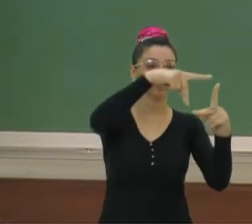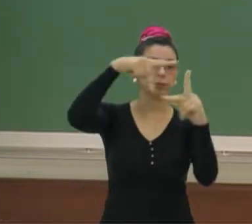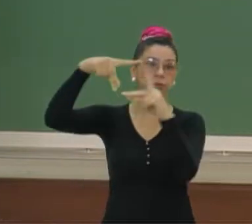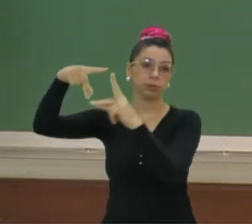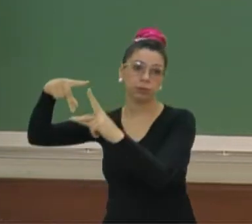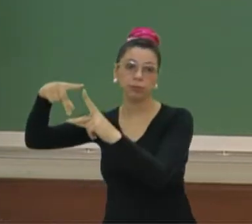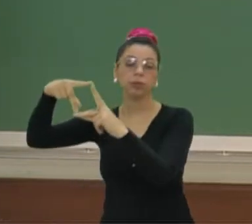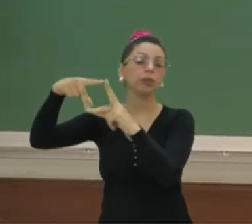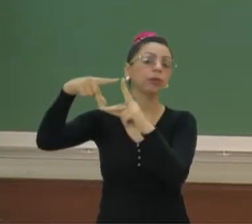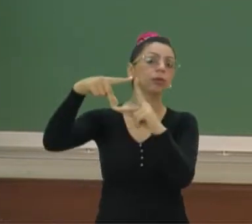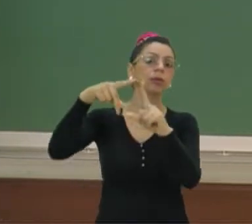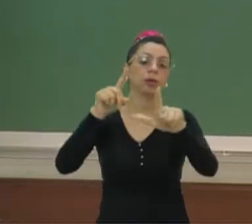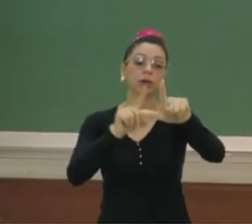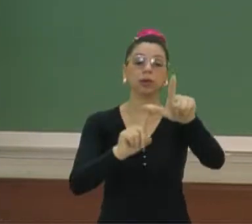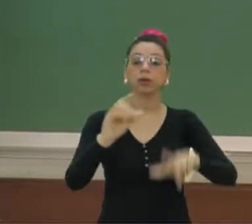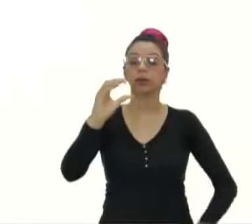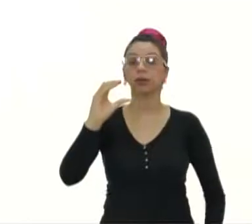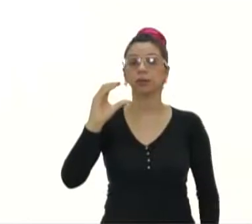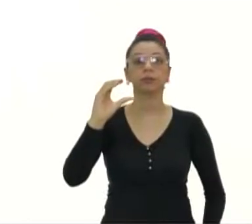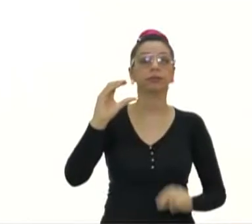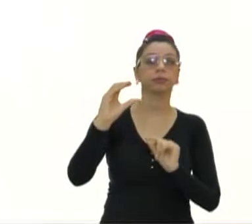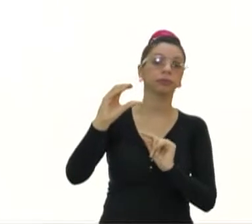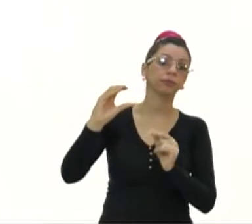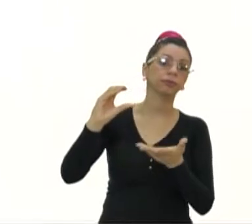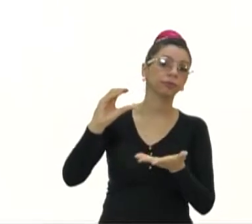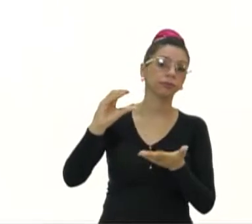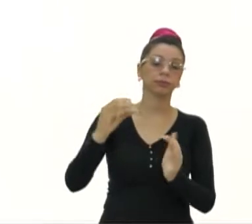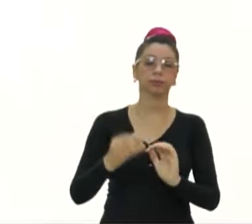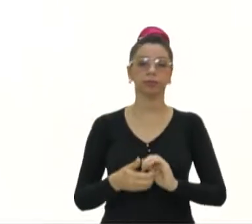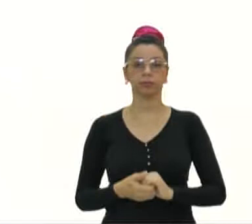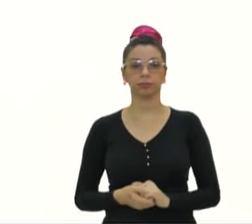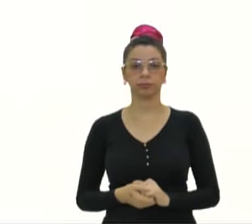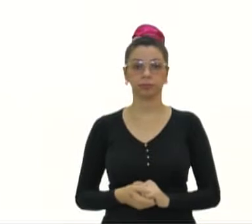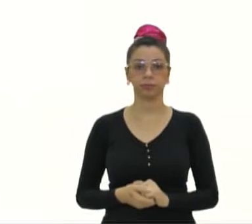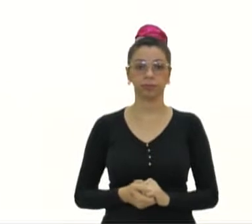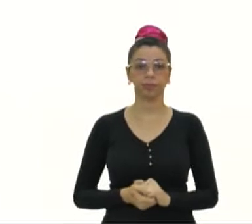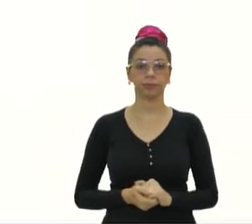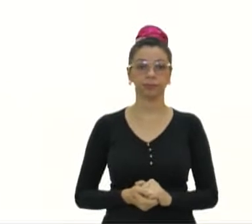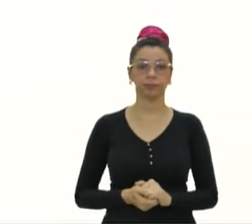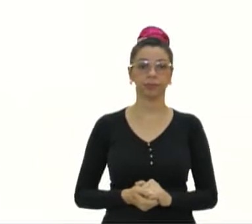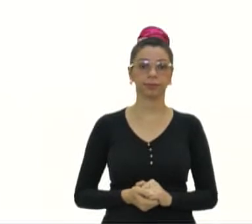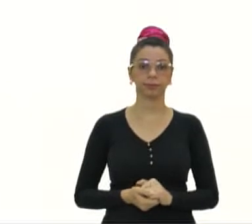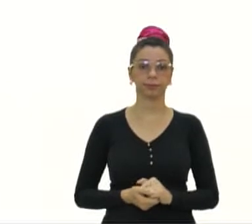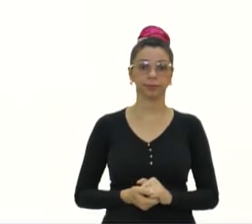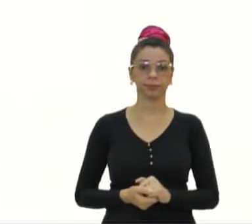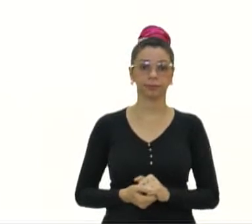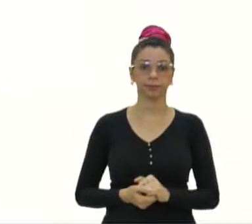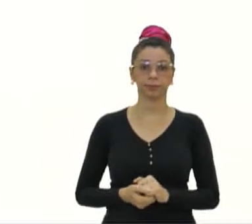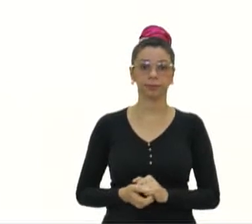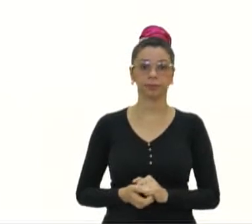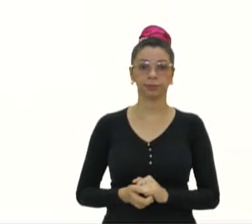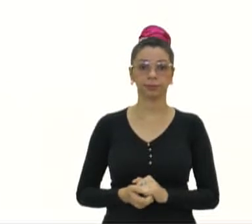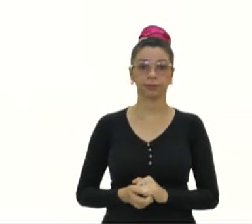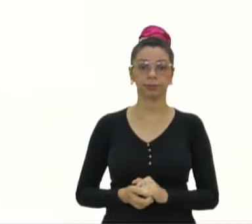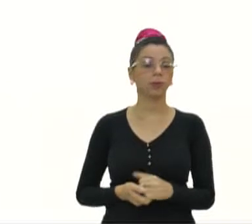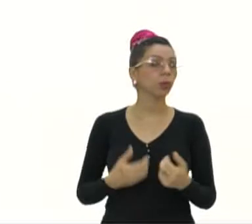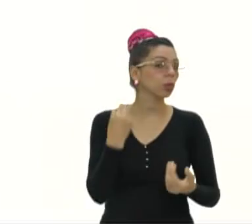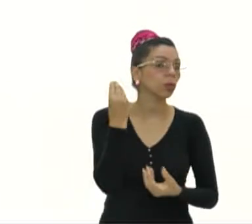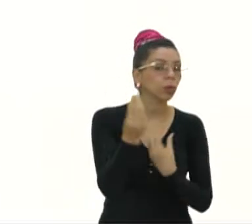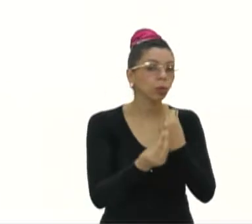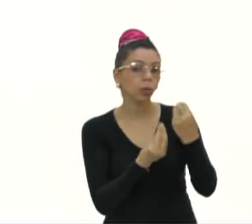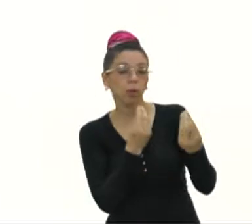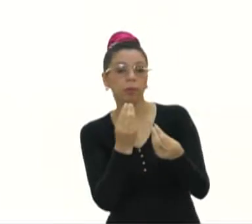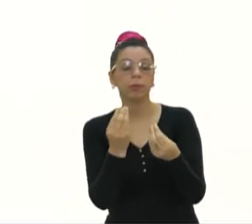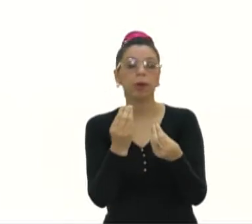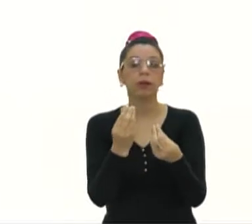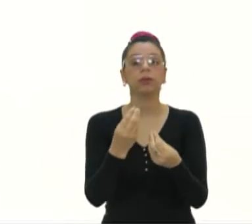quadrinhos e a alternativa C, how did Calvin feel after talking to his parents about the snow guns? Como que o Calvin